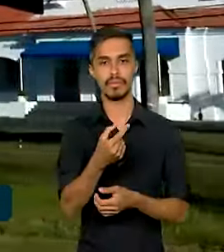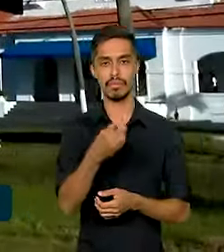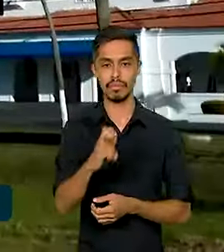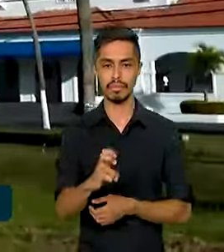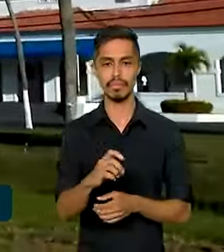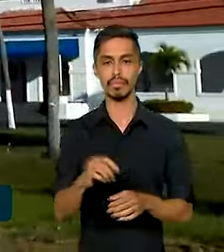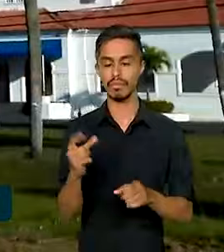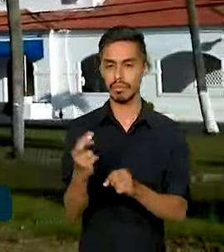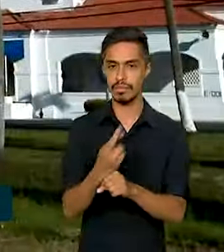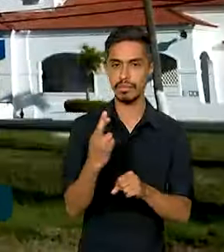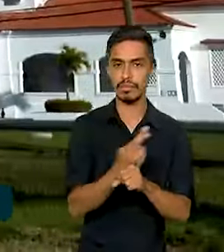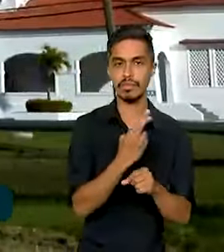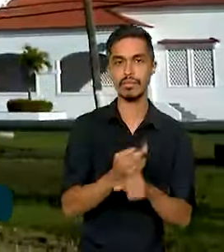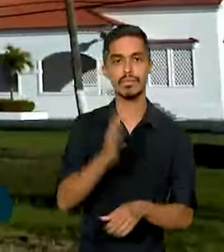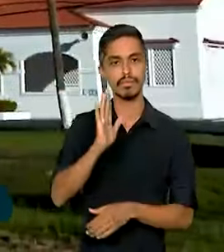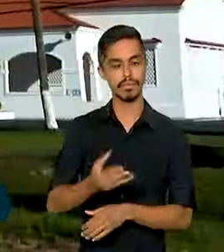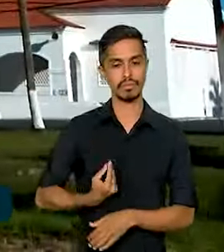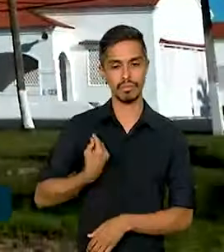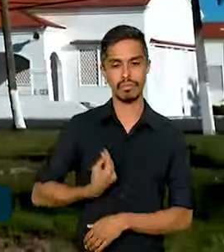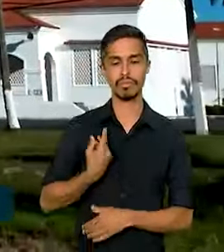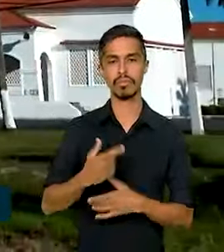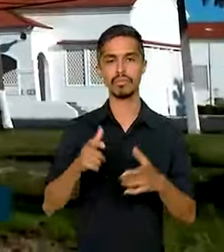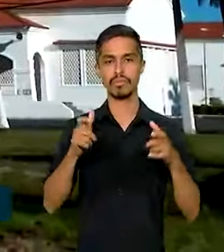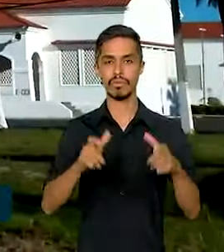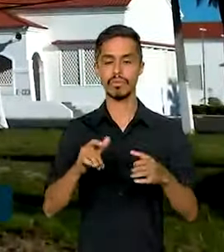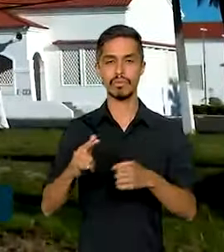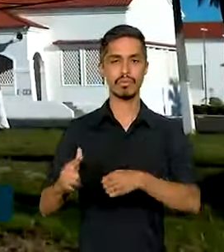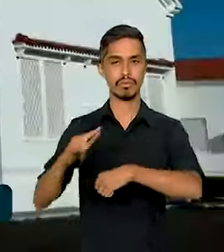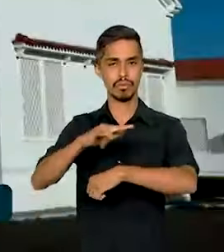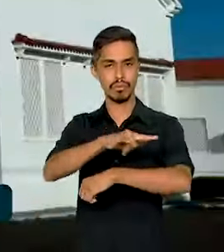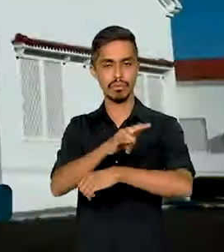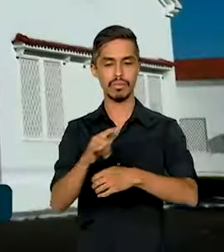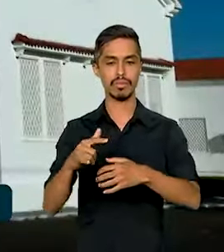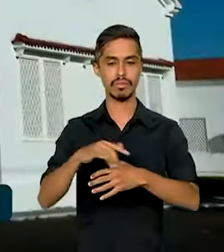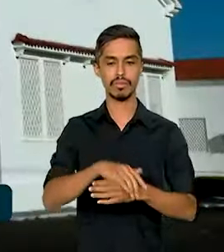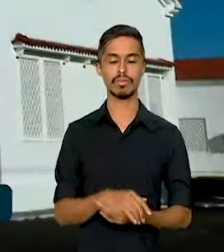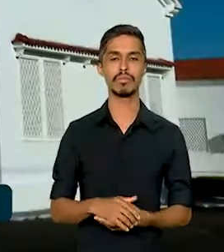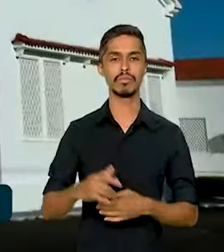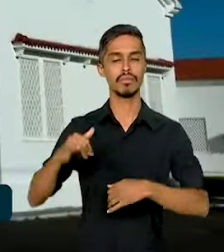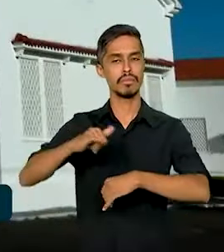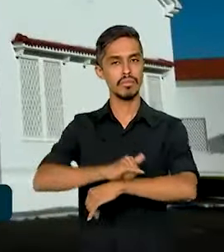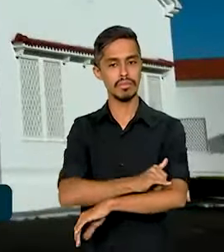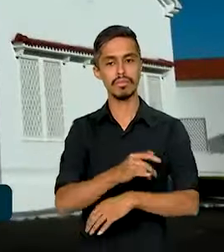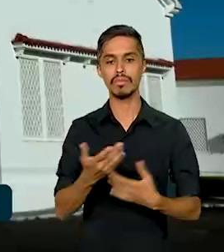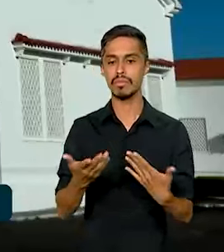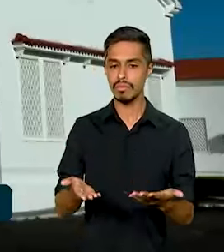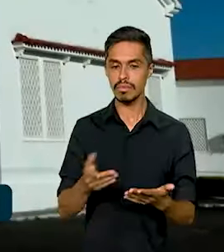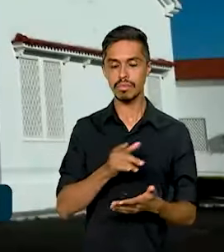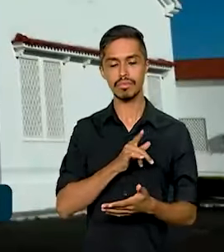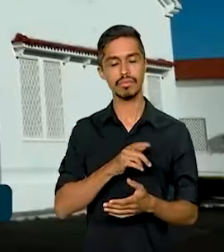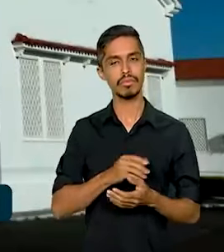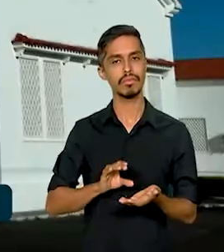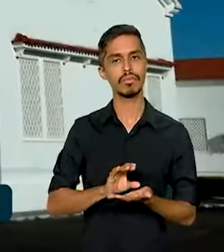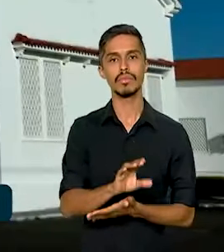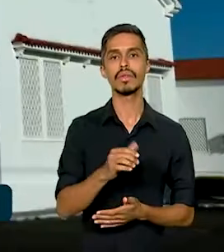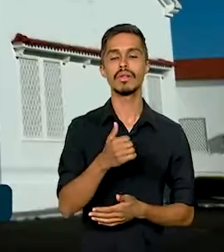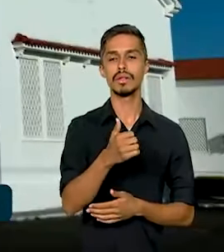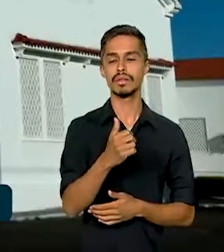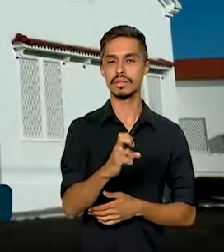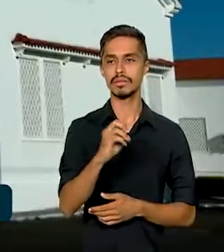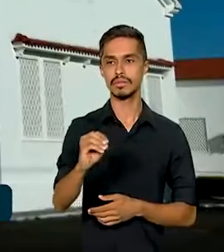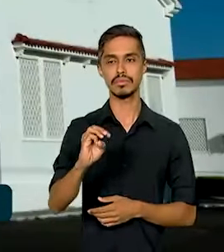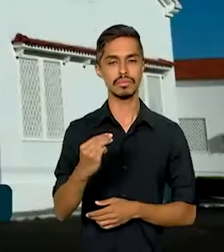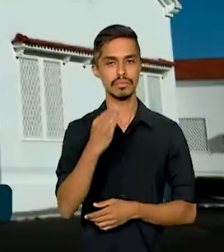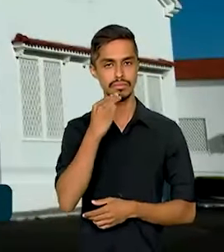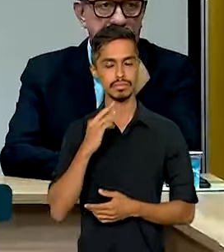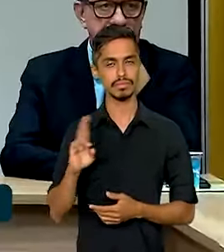de instalações já existentes na base aérea. Ao longo dos próximos 15 anos, deverão ser investidos 650 milhões de